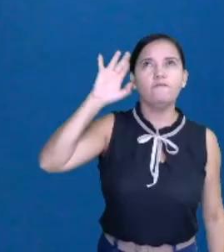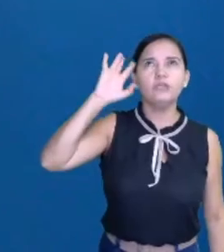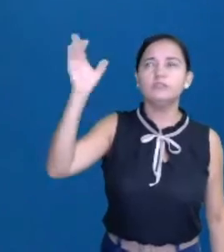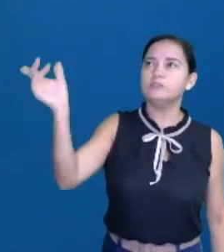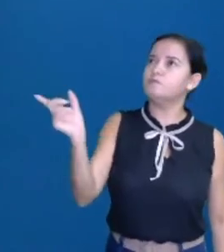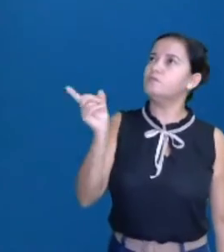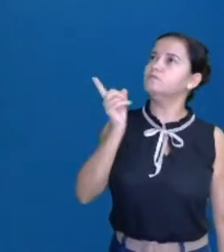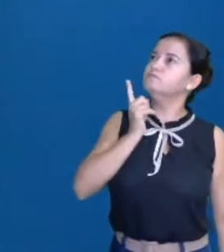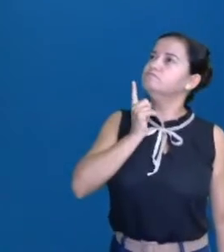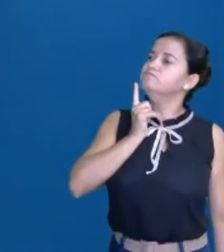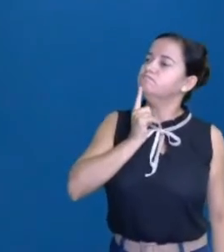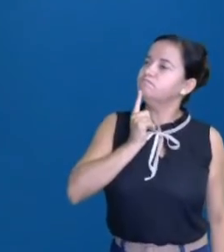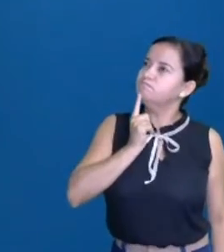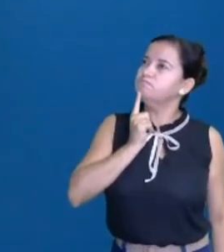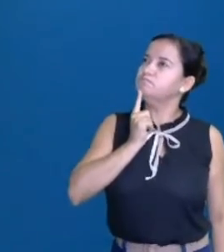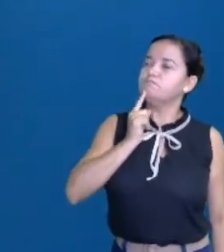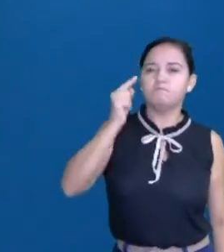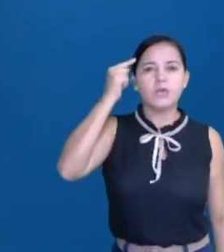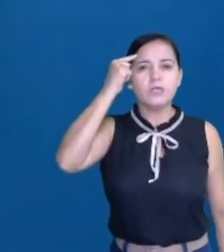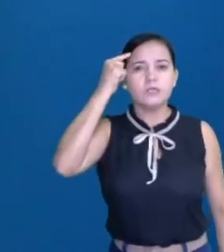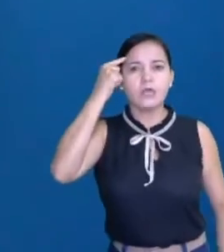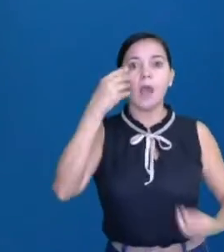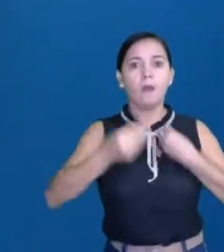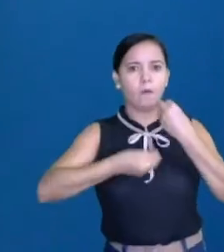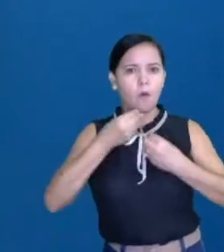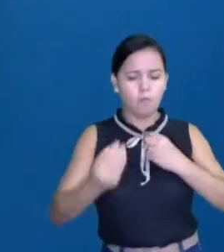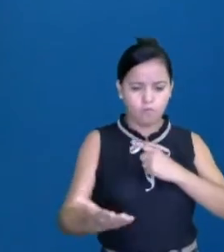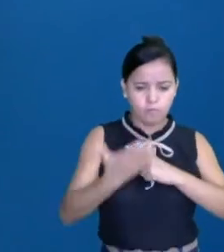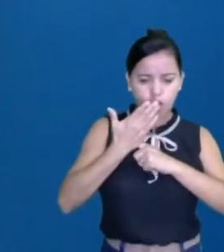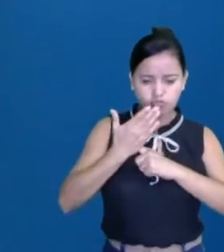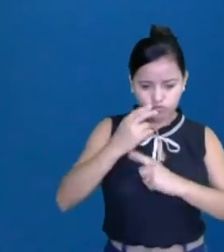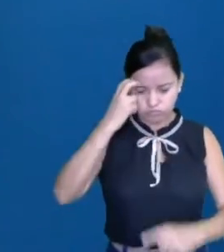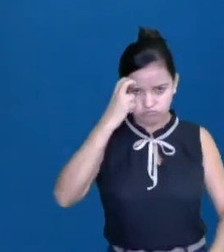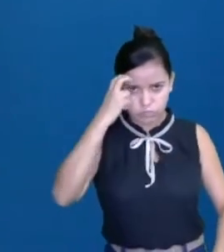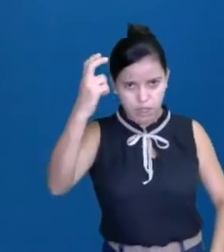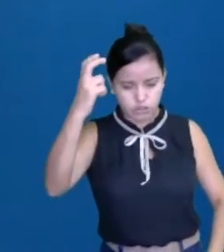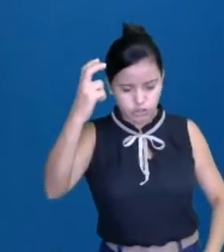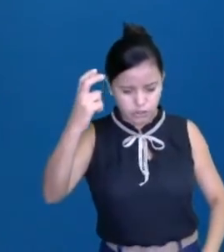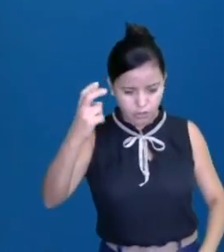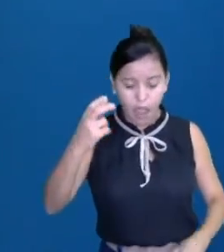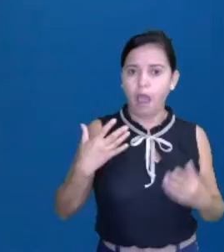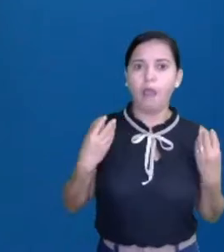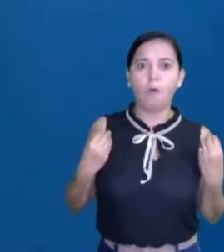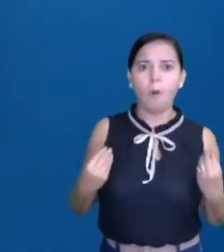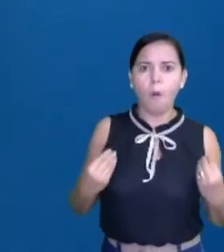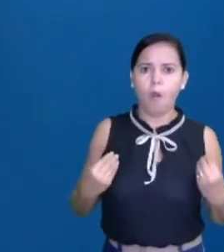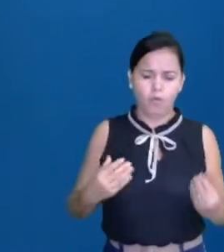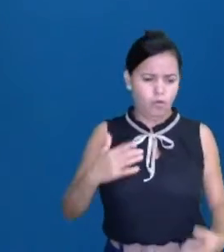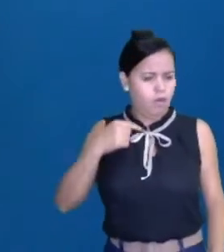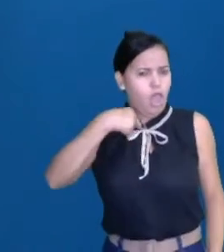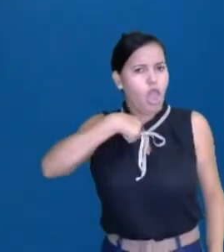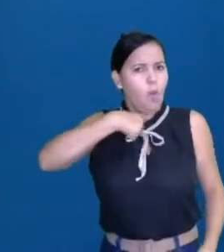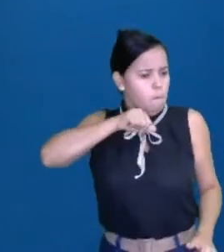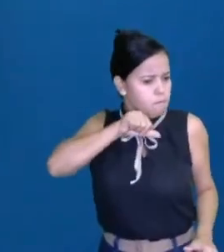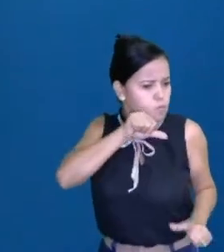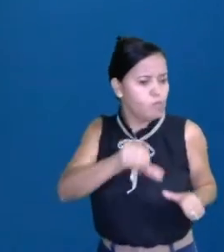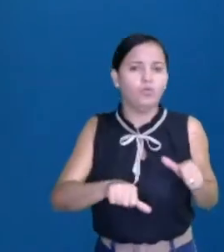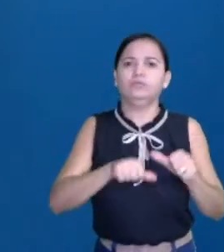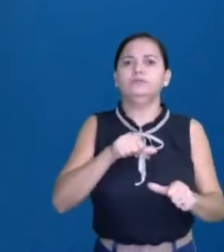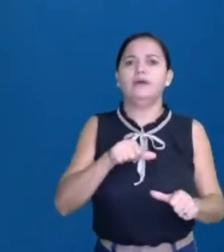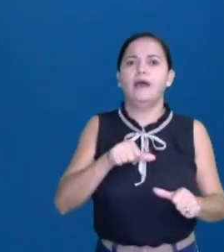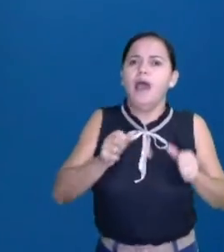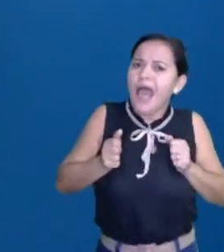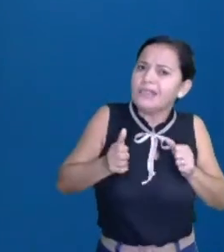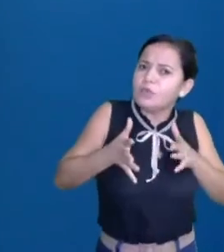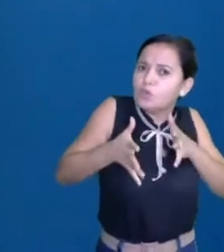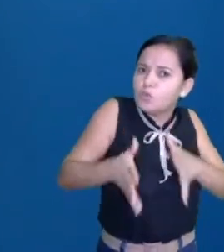para justamente te dar repertório intelectual e arsenal intelectual para que você mude seu comportamento. Para quê?